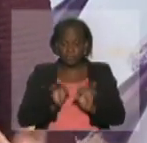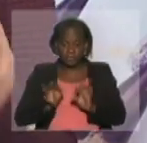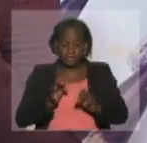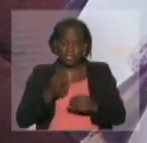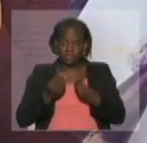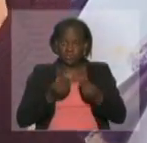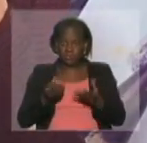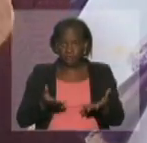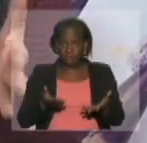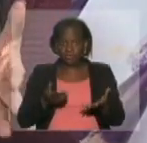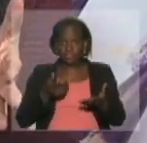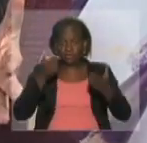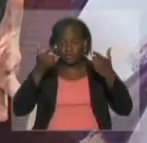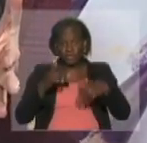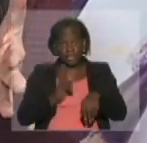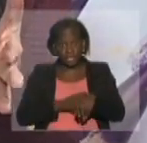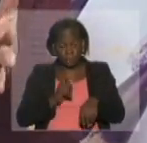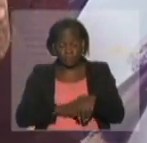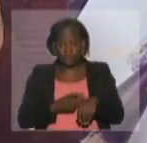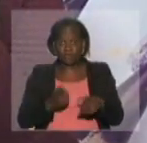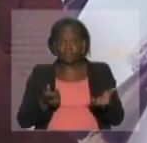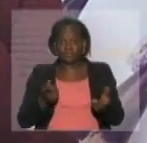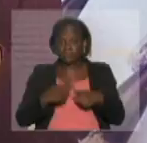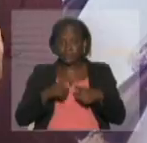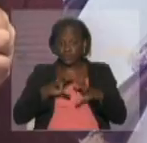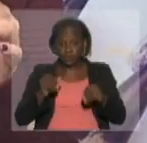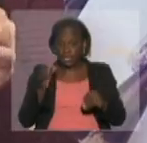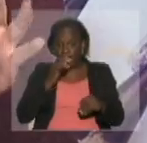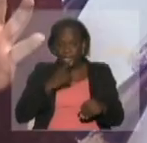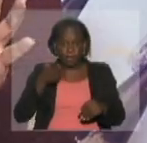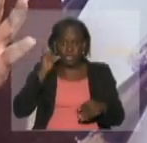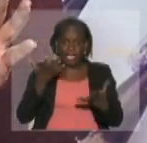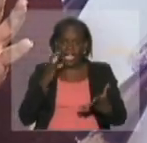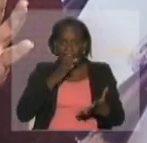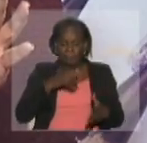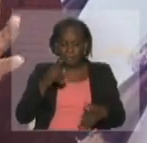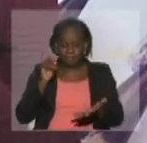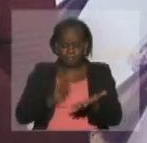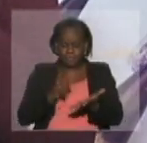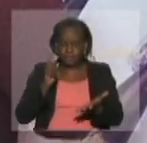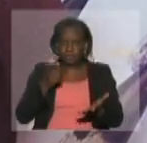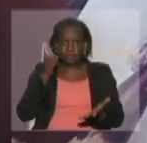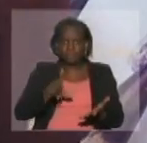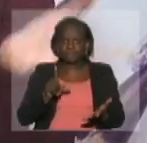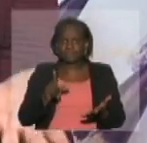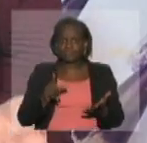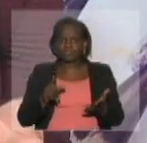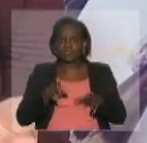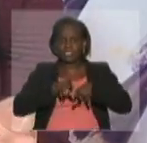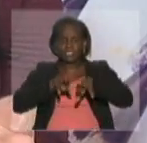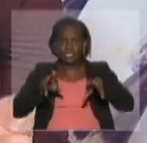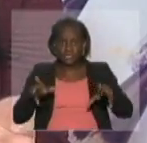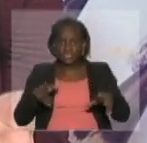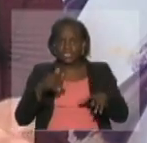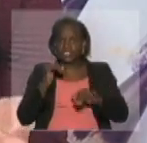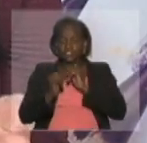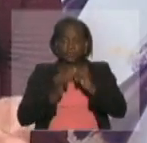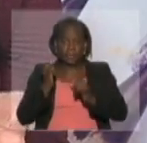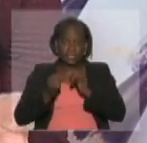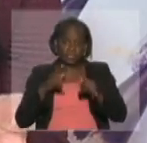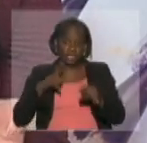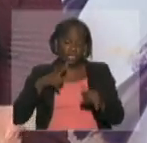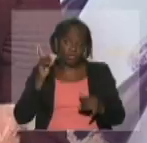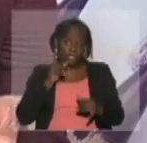Você falou a questão do tempo, porque tudo é para ontem, a gente dá um enter hoje e a gente tem uma gama de informações ao